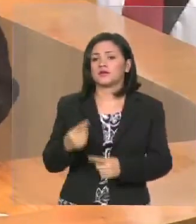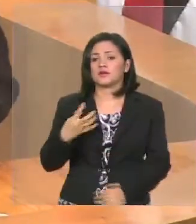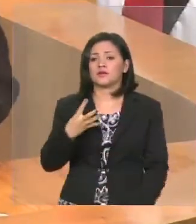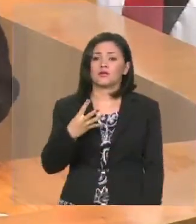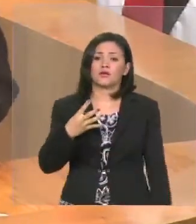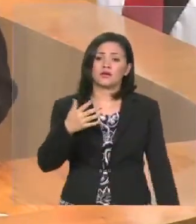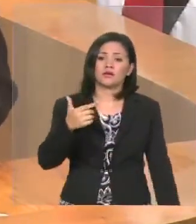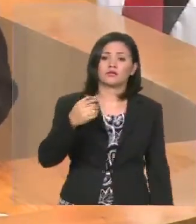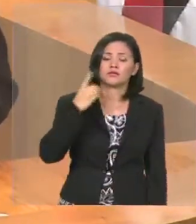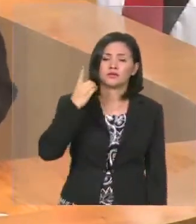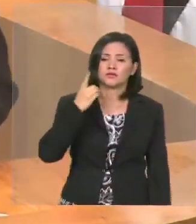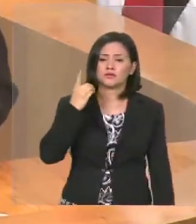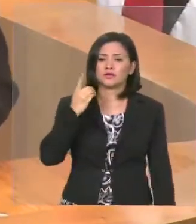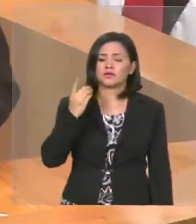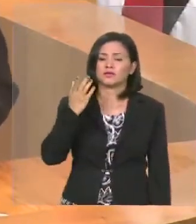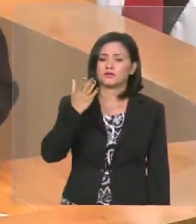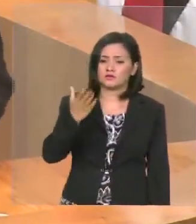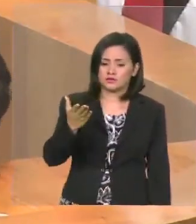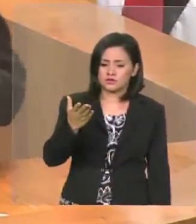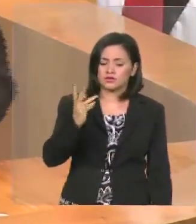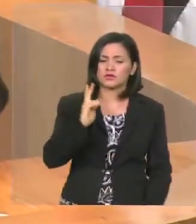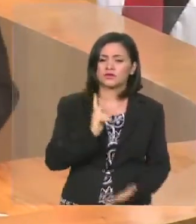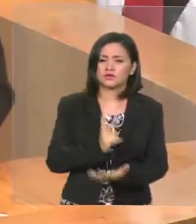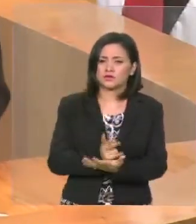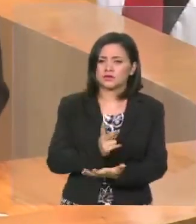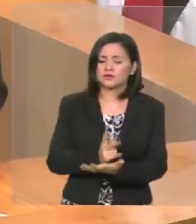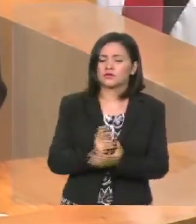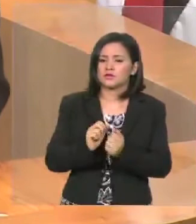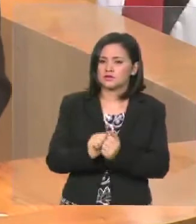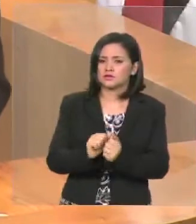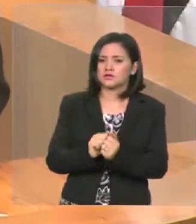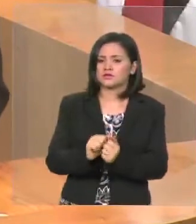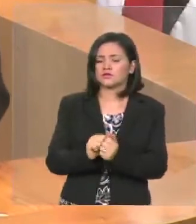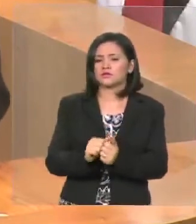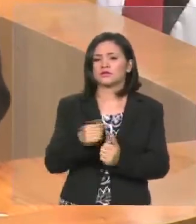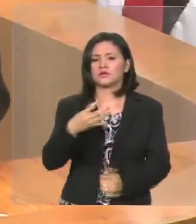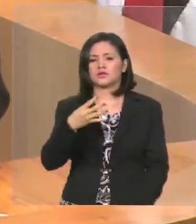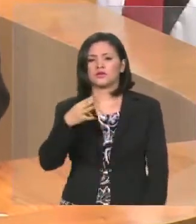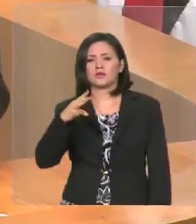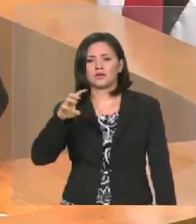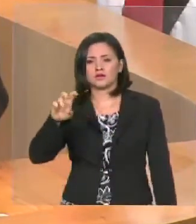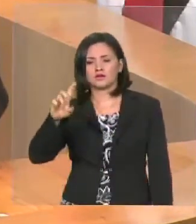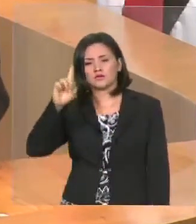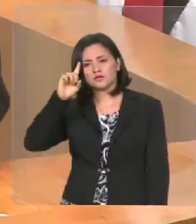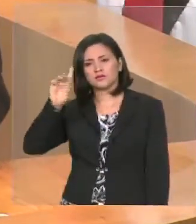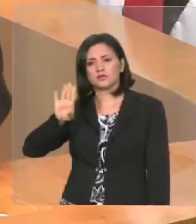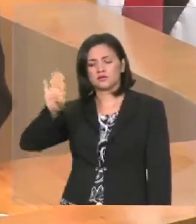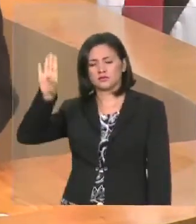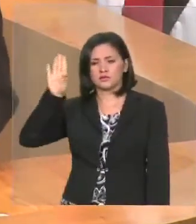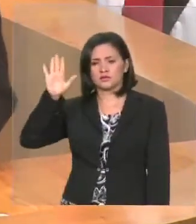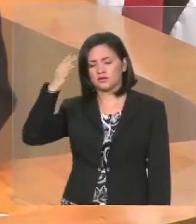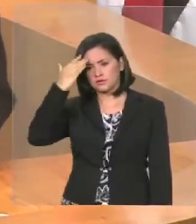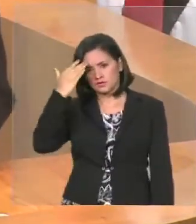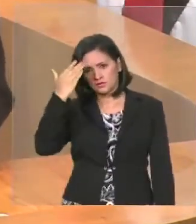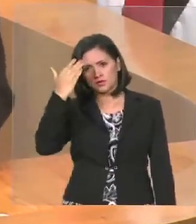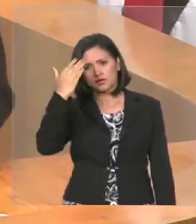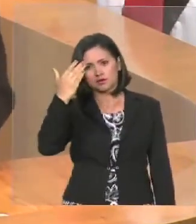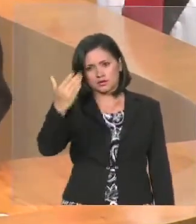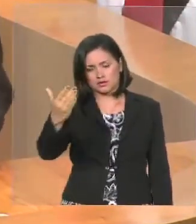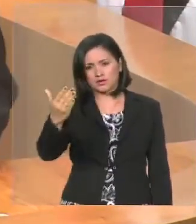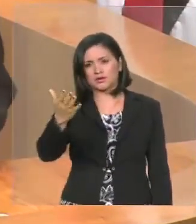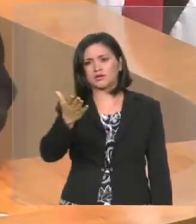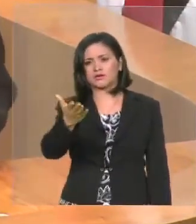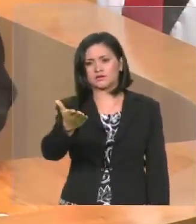deputados, Vossa Excelência foi um dos mais presentes nos últimos 45 dias. Muito obrigado pela forma que Vossa Excelência conduziu essa